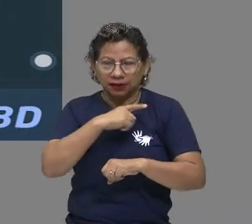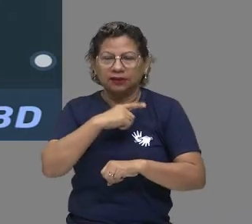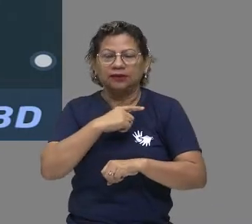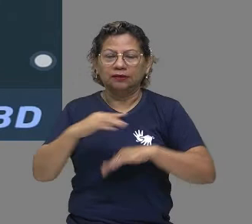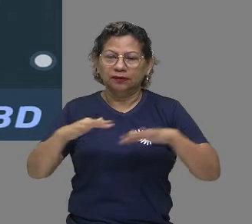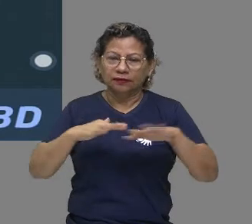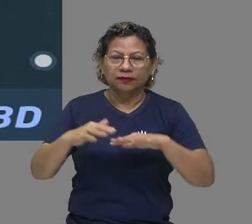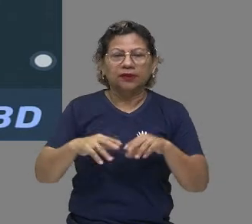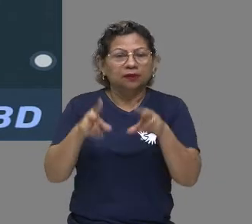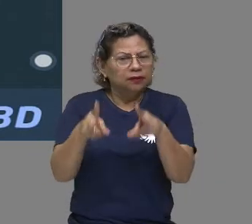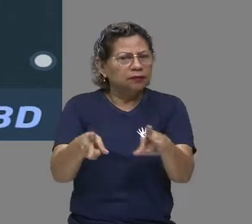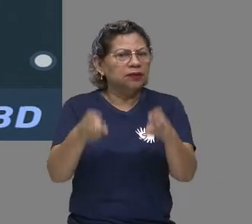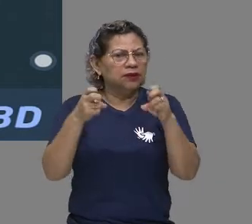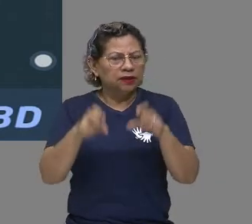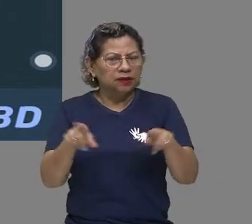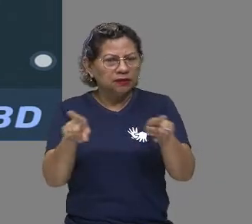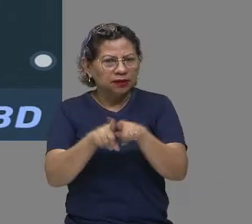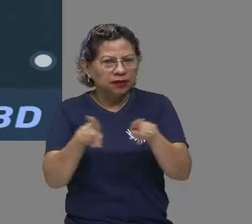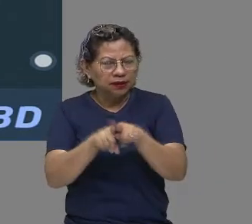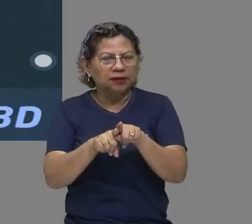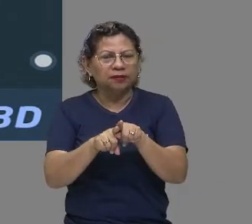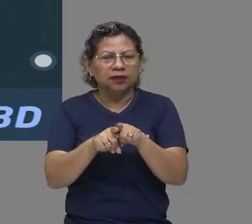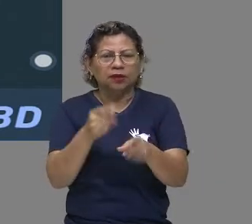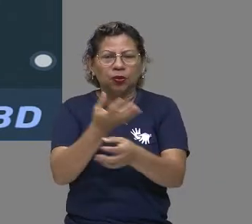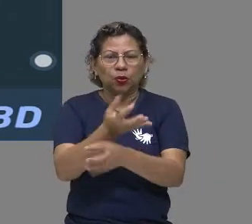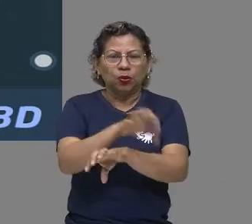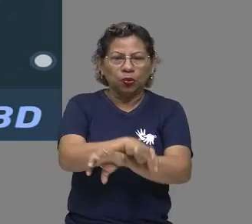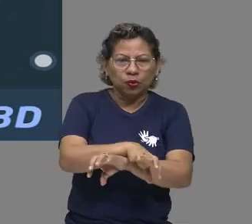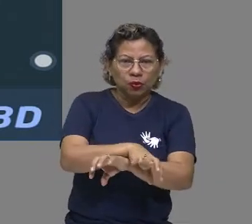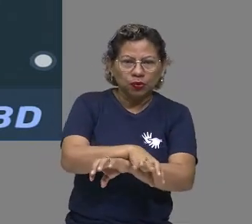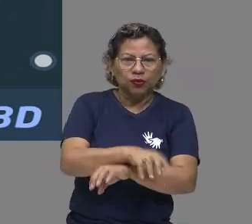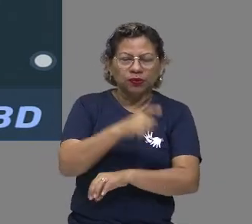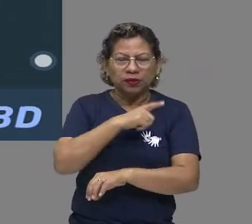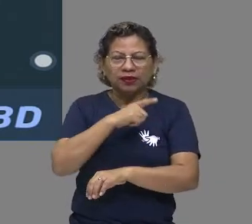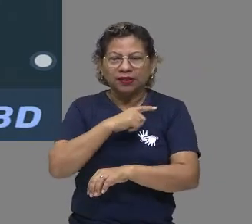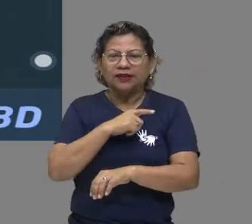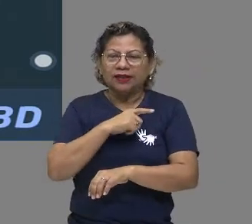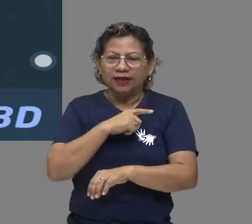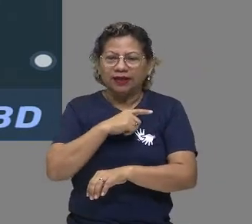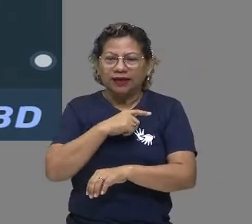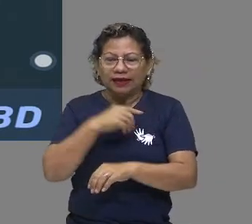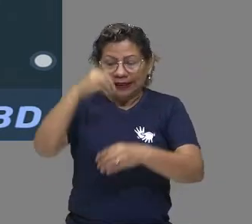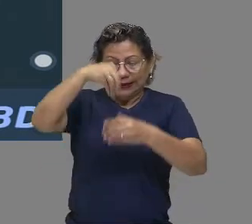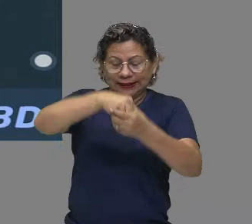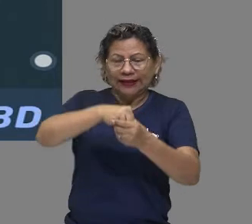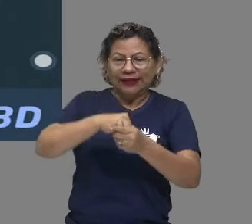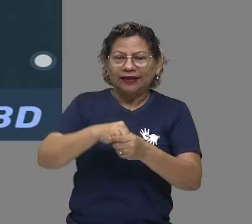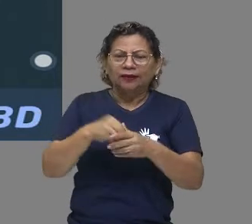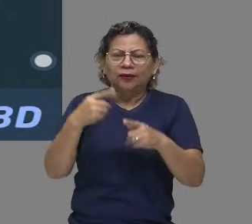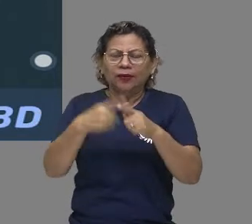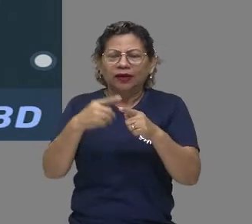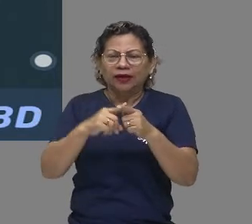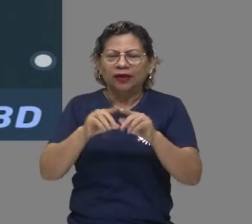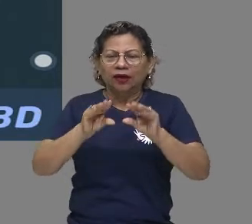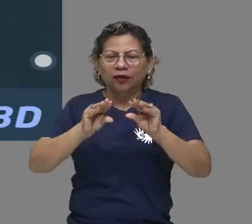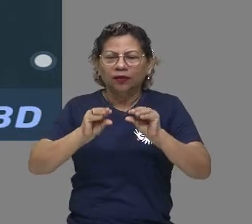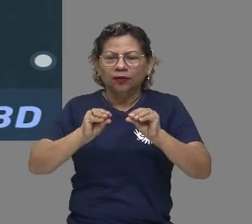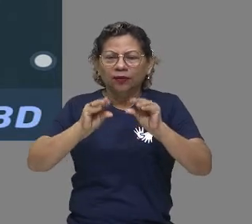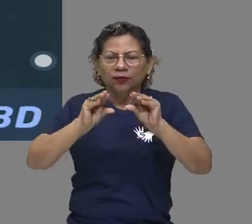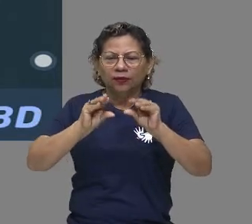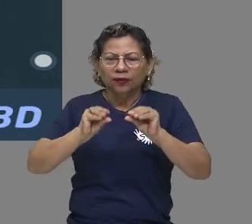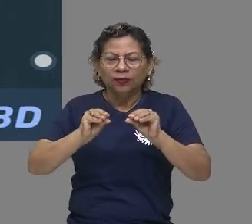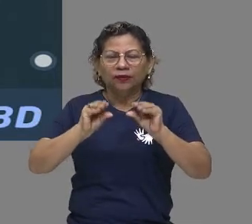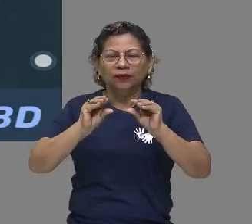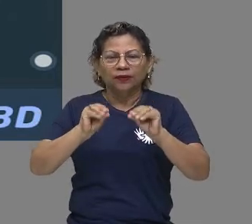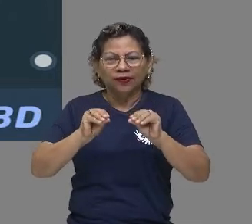disso a gente observa aqui uma parte do osso Que ele é chamado de osso esponjoso não é porque ele parece ser uma esponja né o